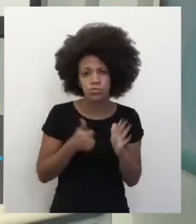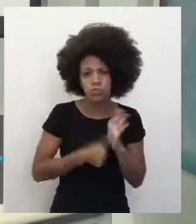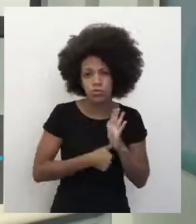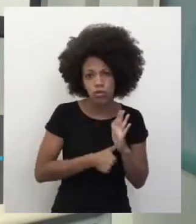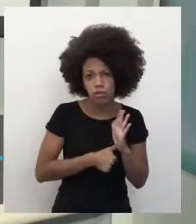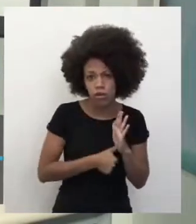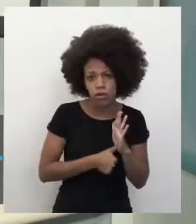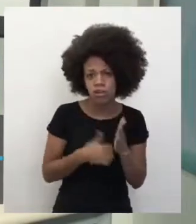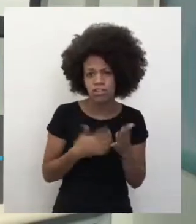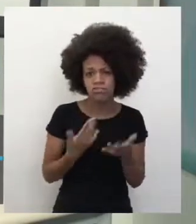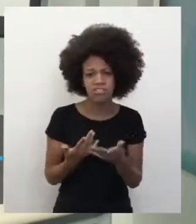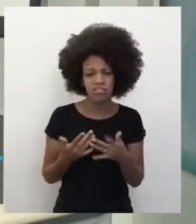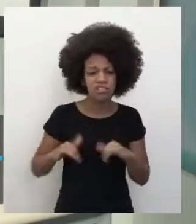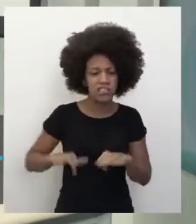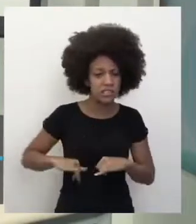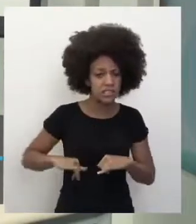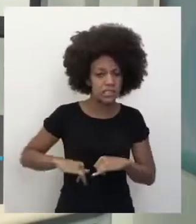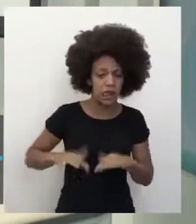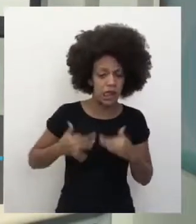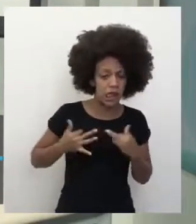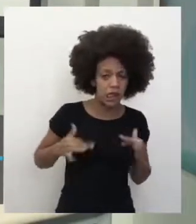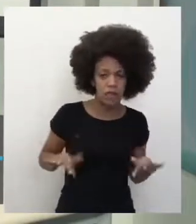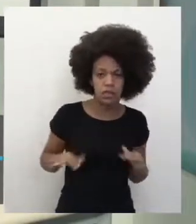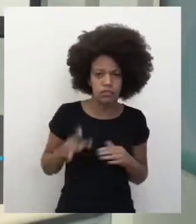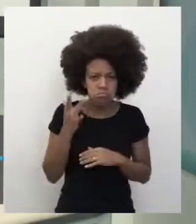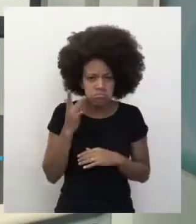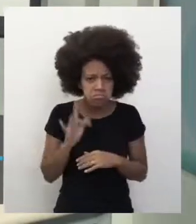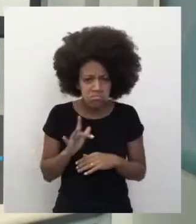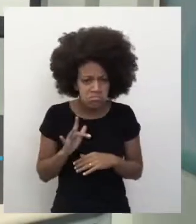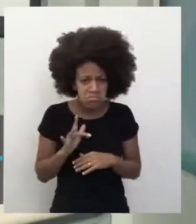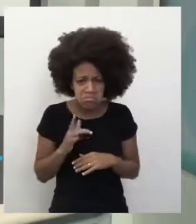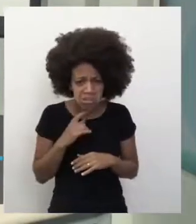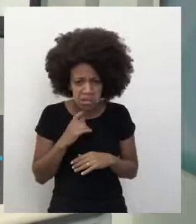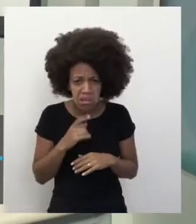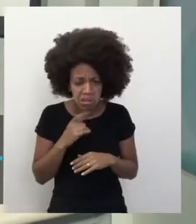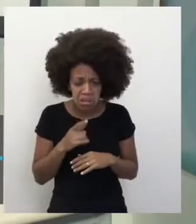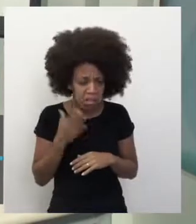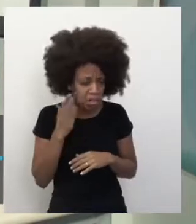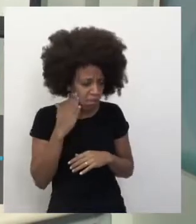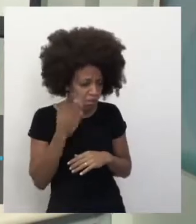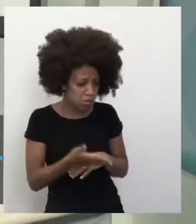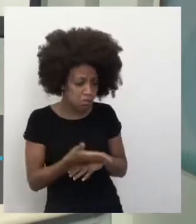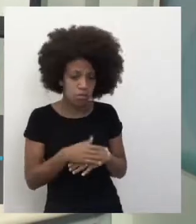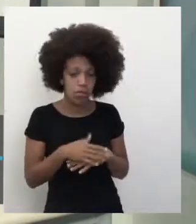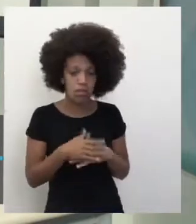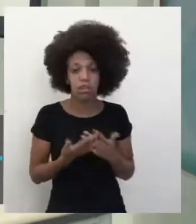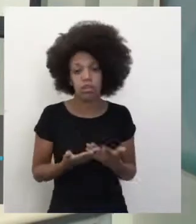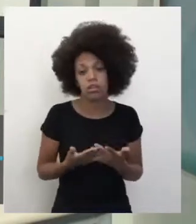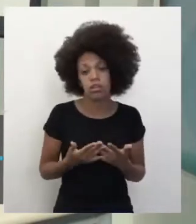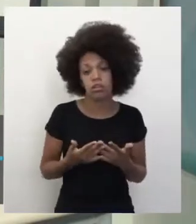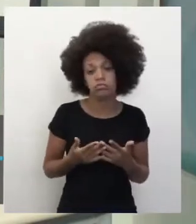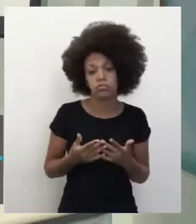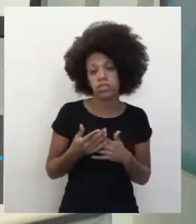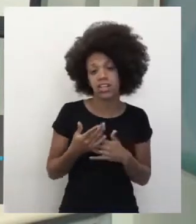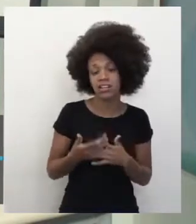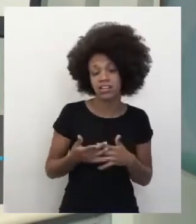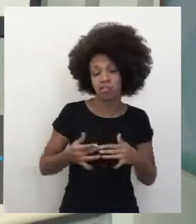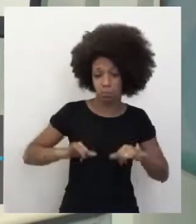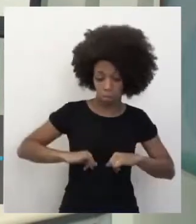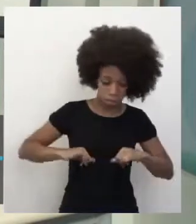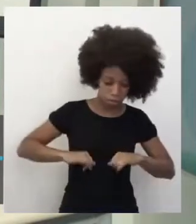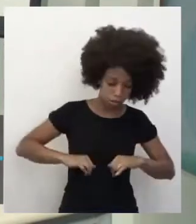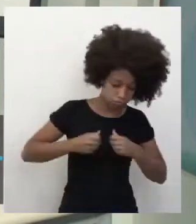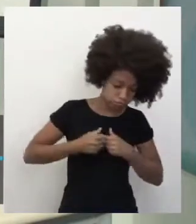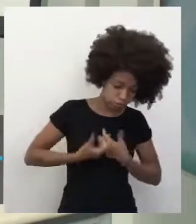ele se feriu muito. Ninguém sabia que era ele. E ele foi ficando pelas ruas com os ferimentos. Ele morreu dos ferimentos decorrentes